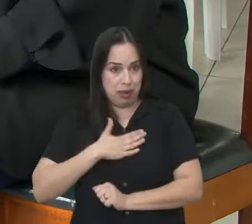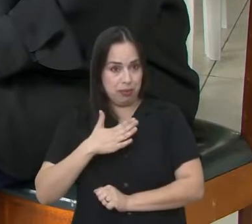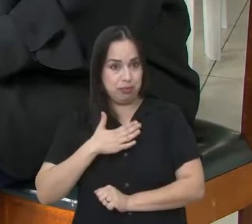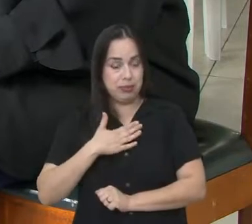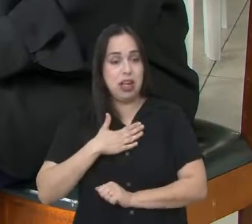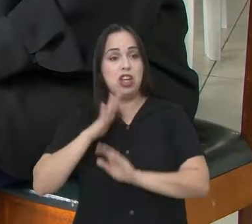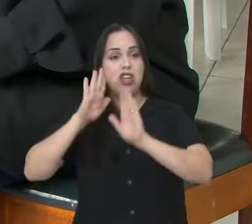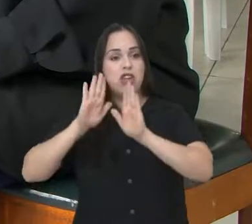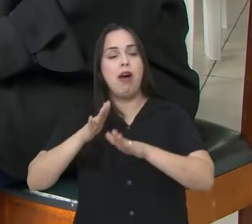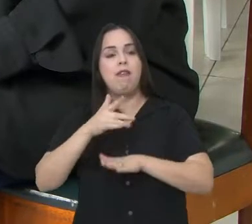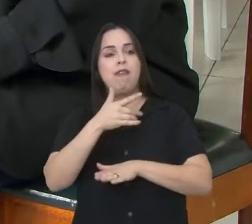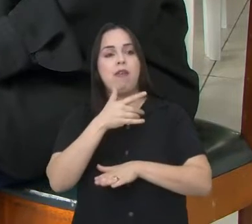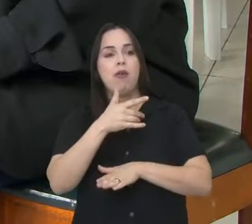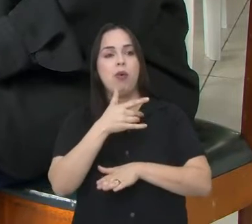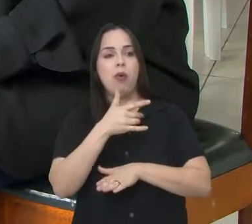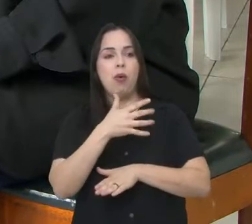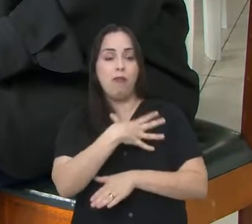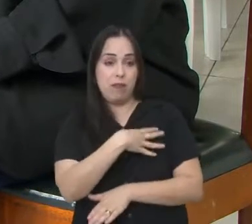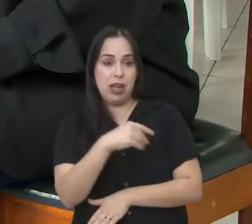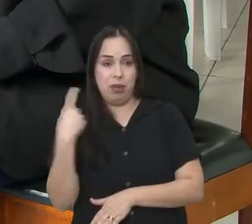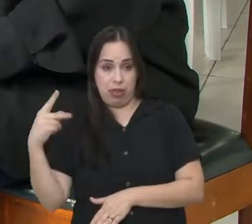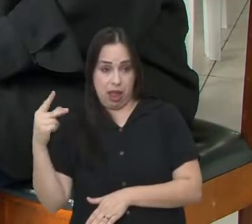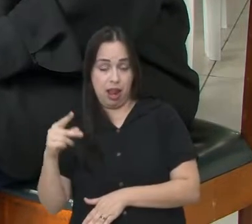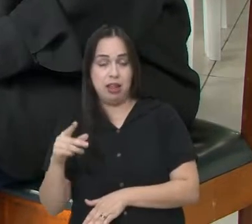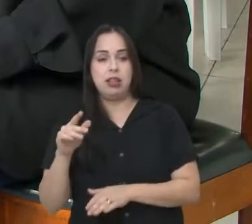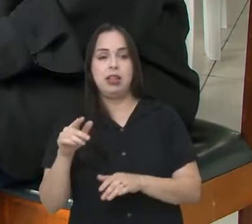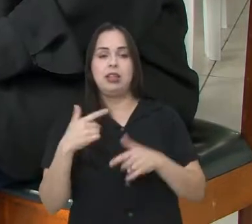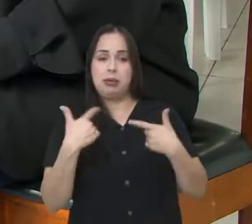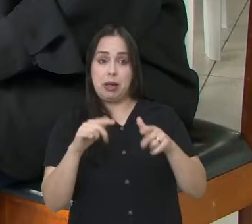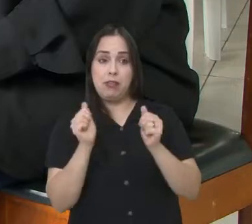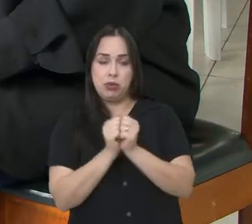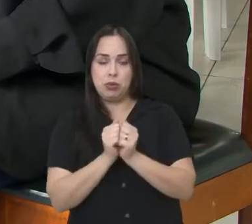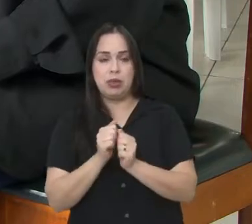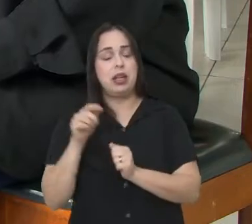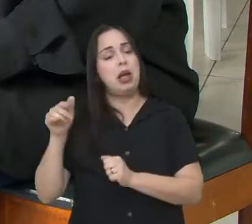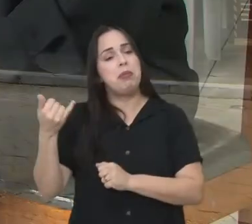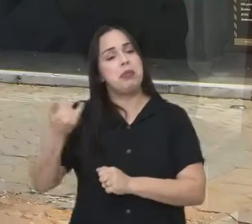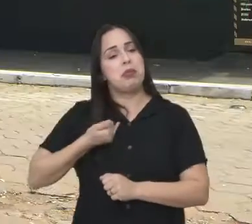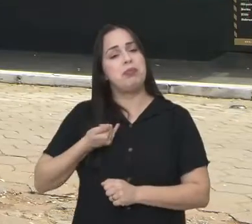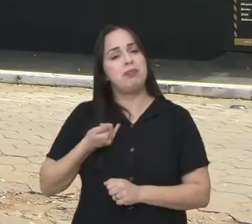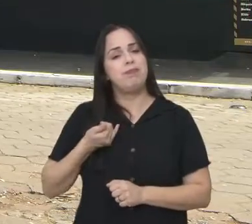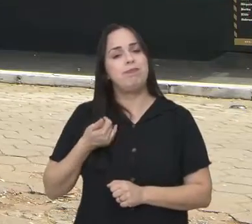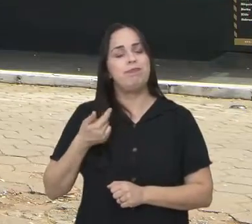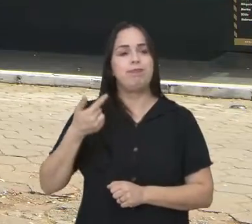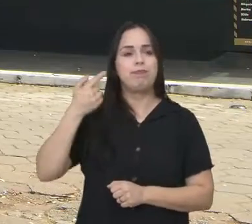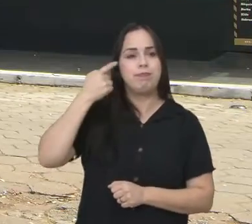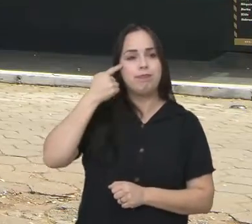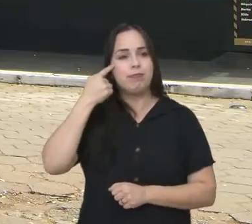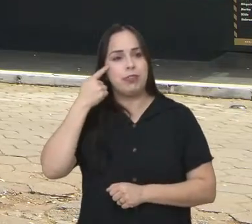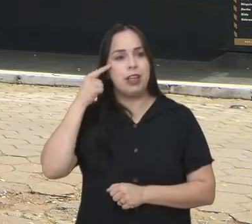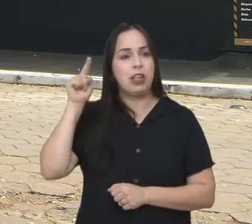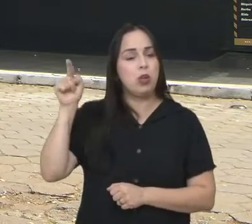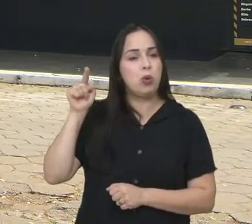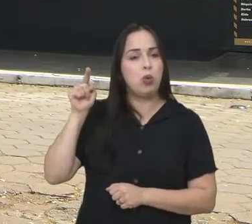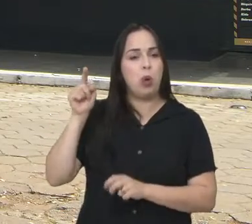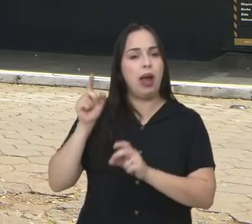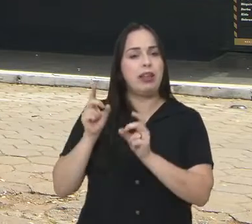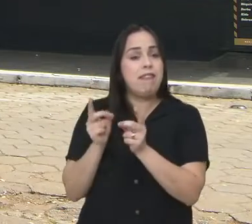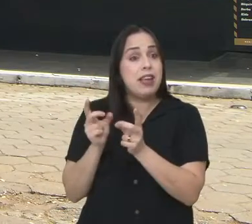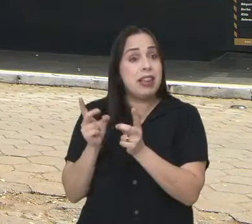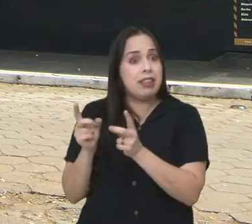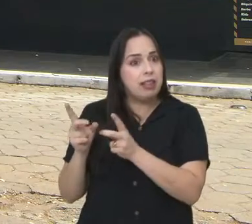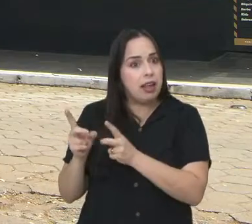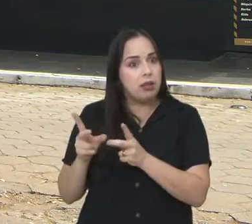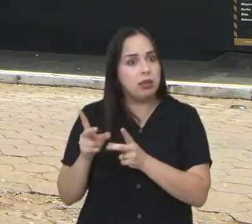aqui. E coincidentemente na época lá, ela pegou e comentou comigo, eu fiquei sabendo que o Caldinho São Dimas está à venda